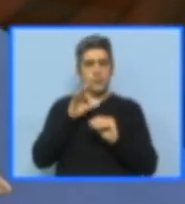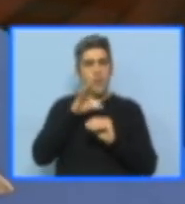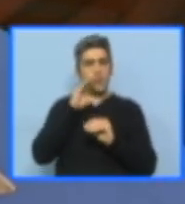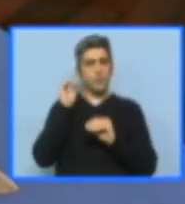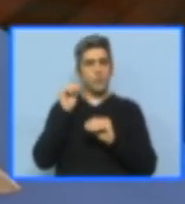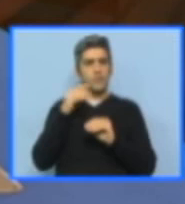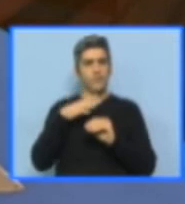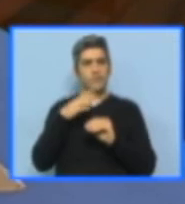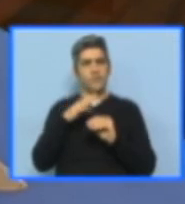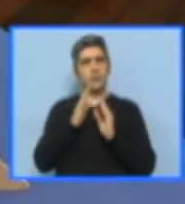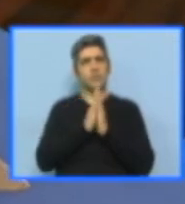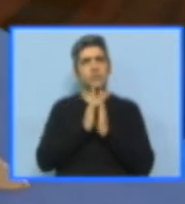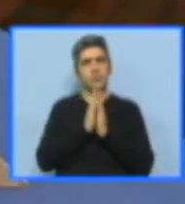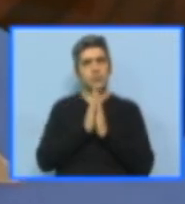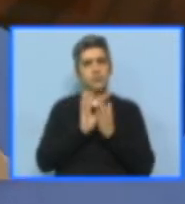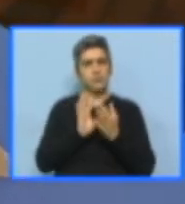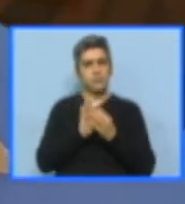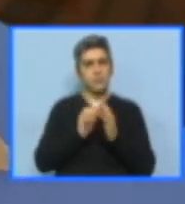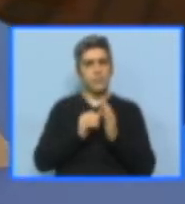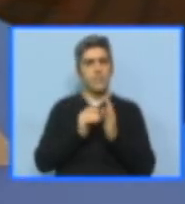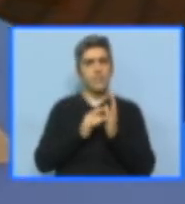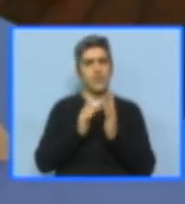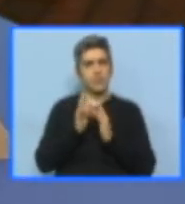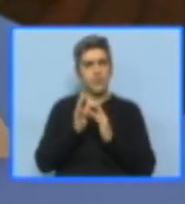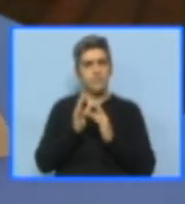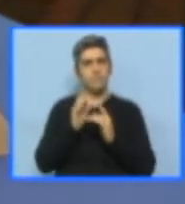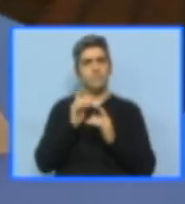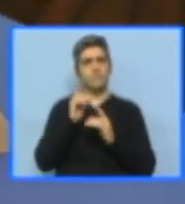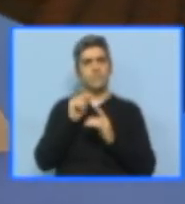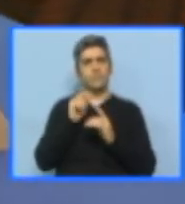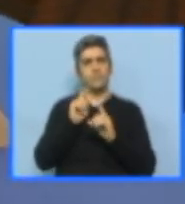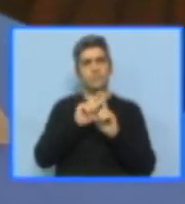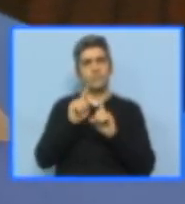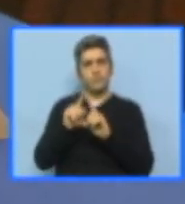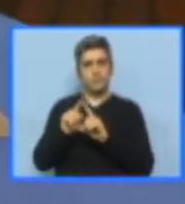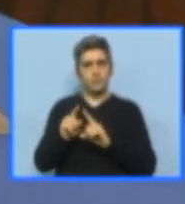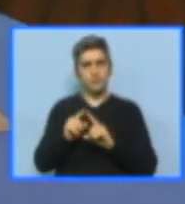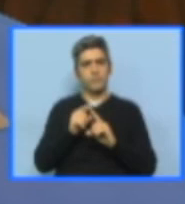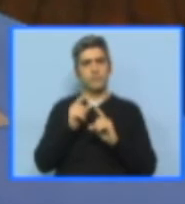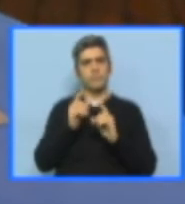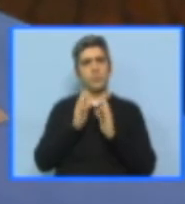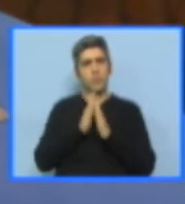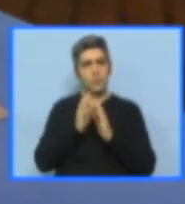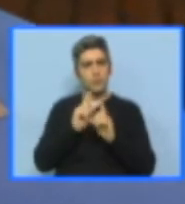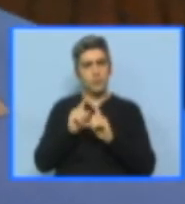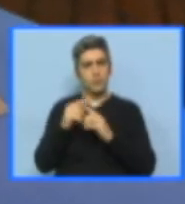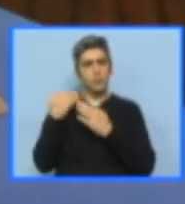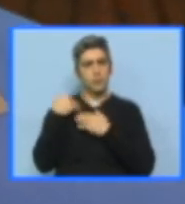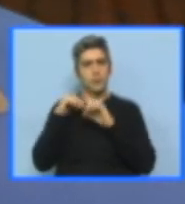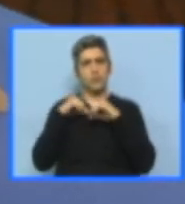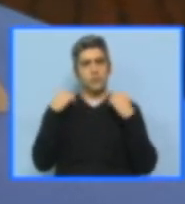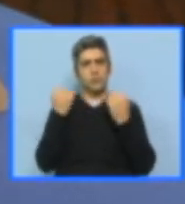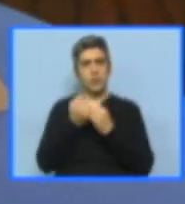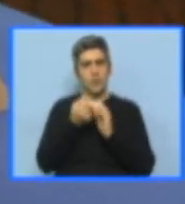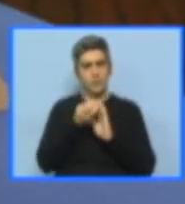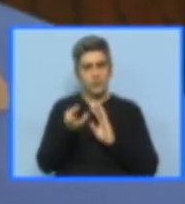adultos que se queiram cristãos e, designadamente, dos estratos mais cultos e responsáveis da sociedade,